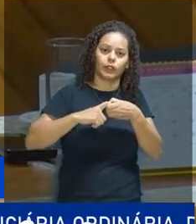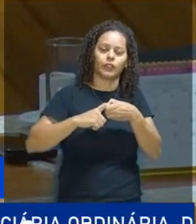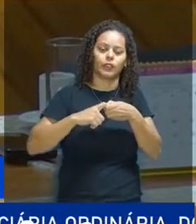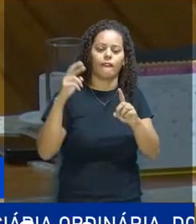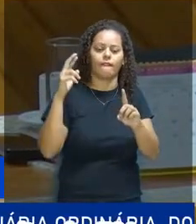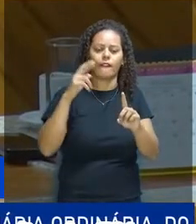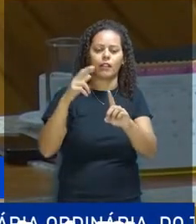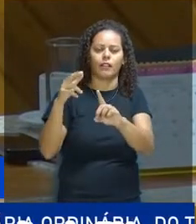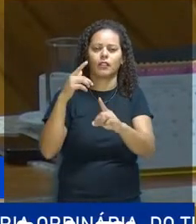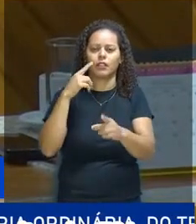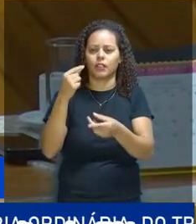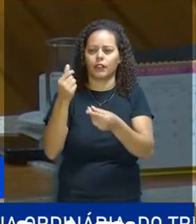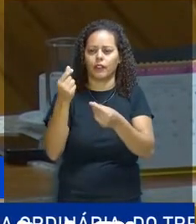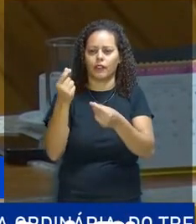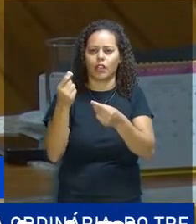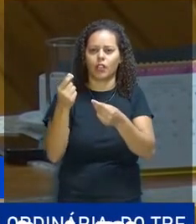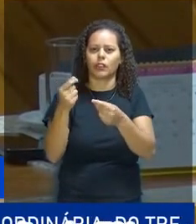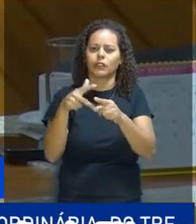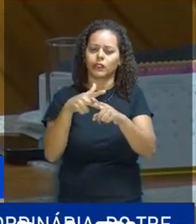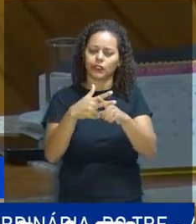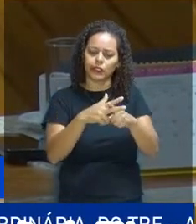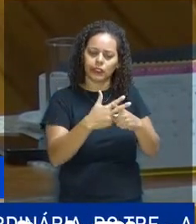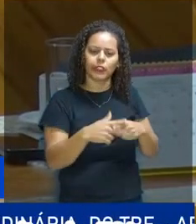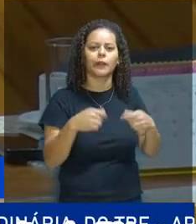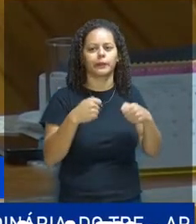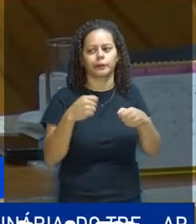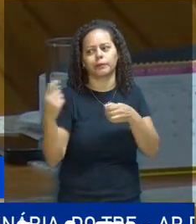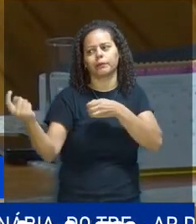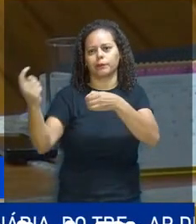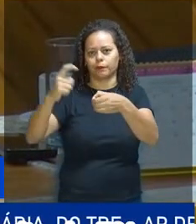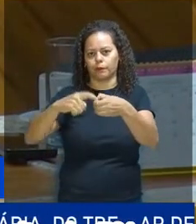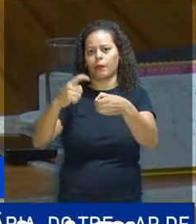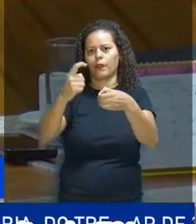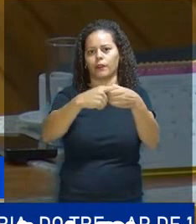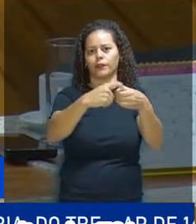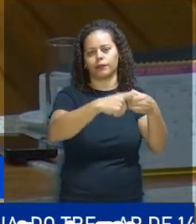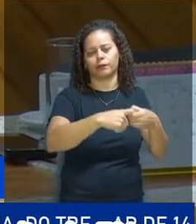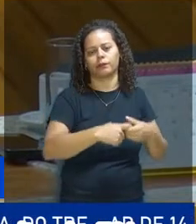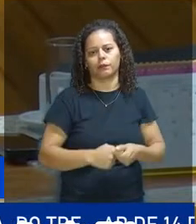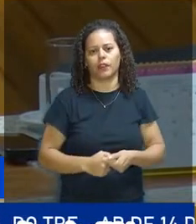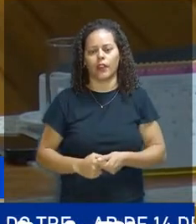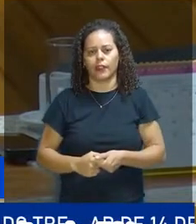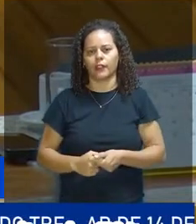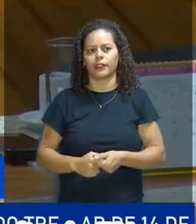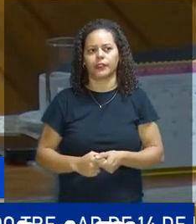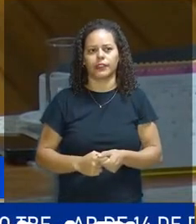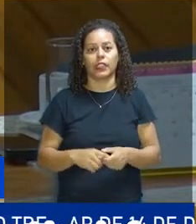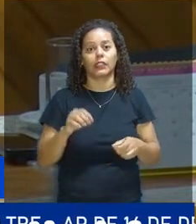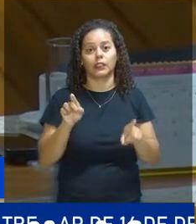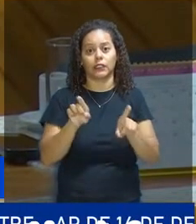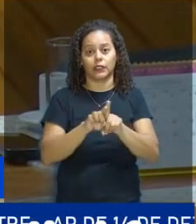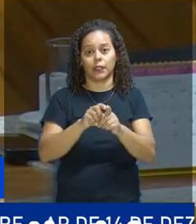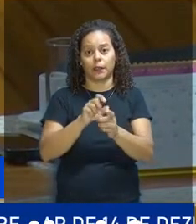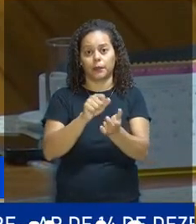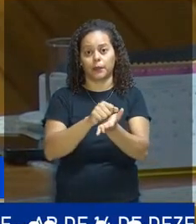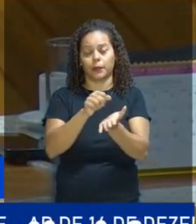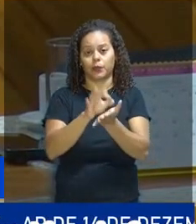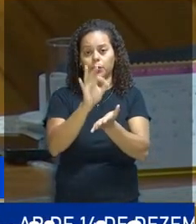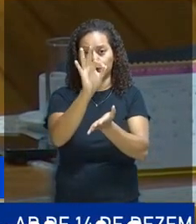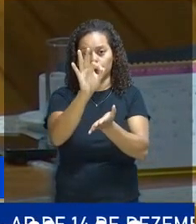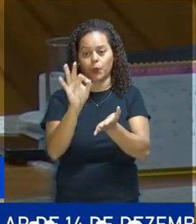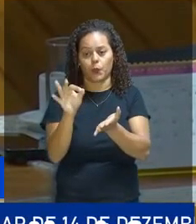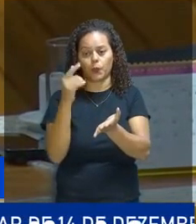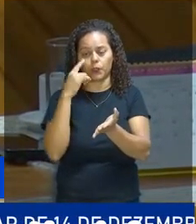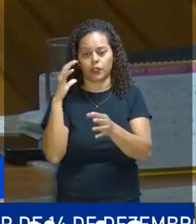aos valores irregulares constantes da decisão, acrescido de multa de 5%, ou seja, R$